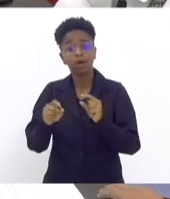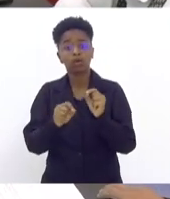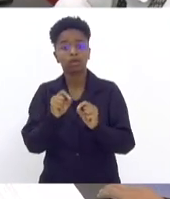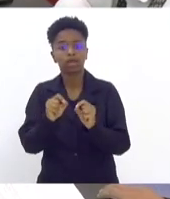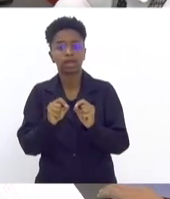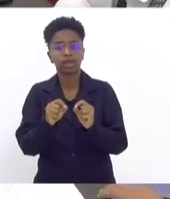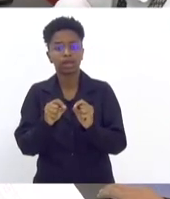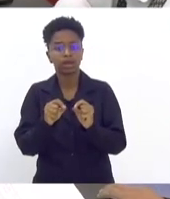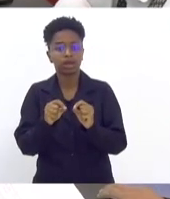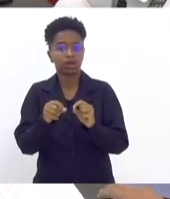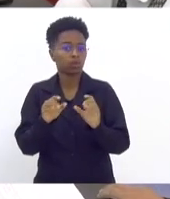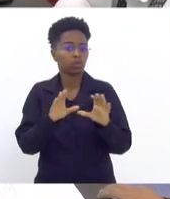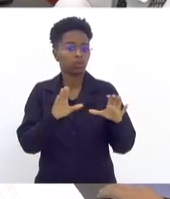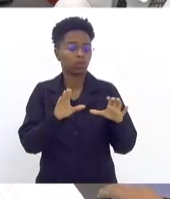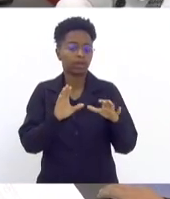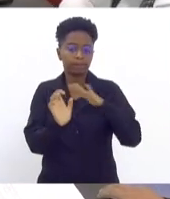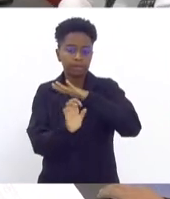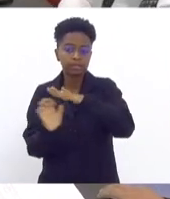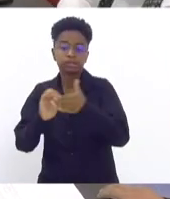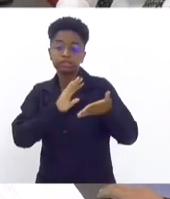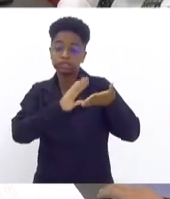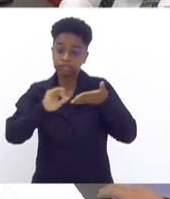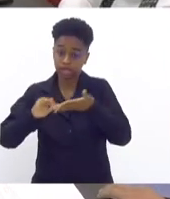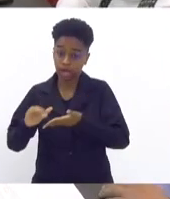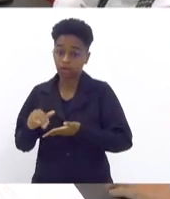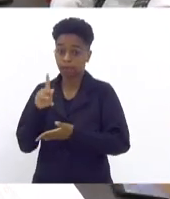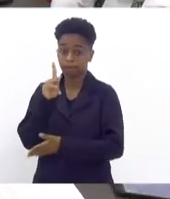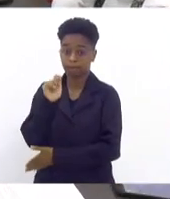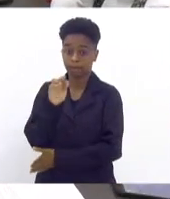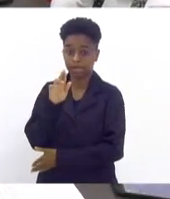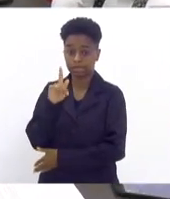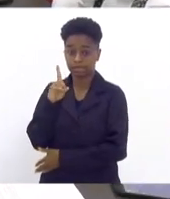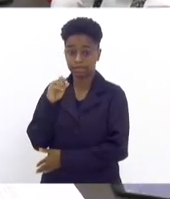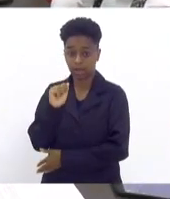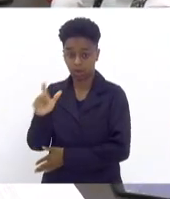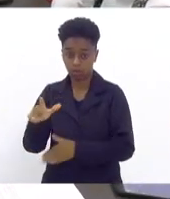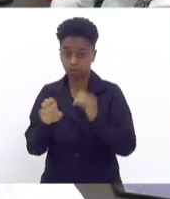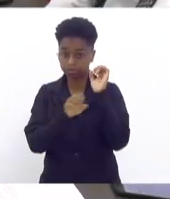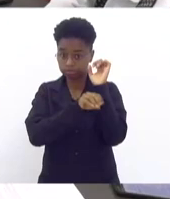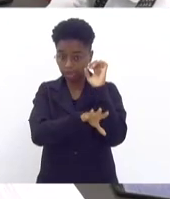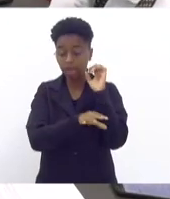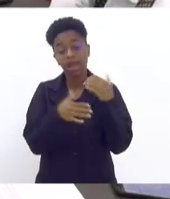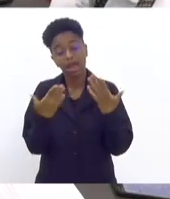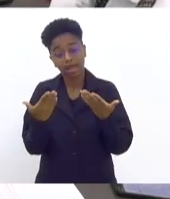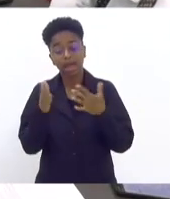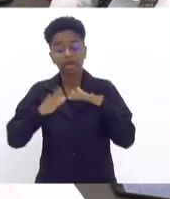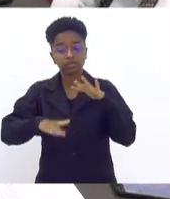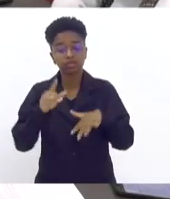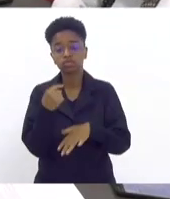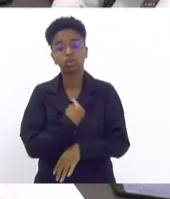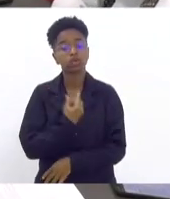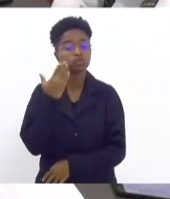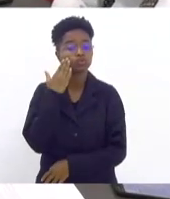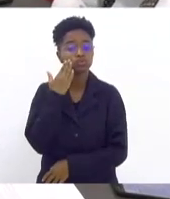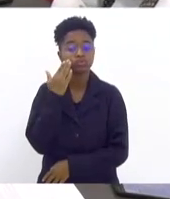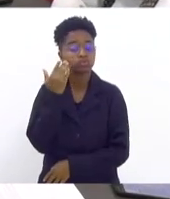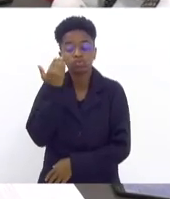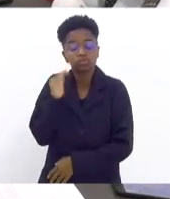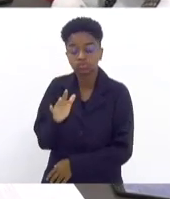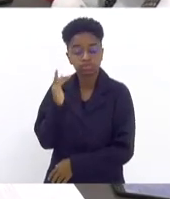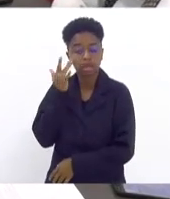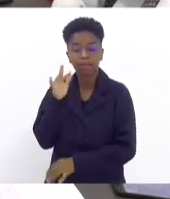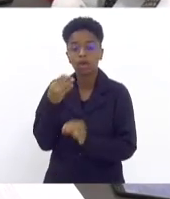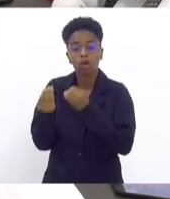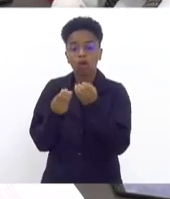os pardais das rodovias. Então, muitas das vezes, a gente não sabe a força que tem a aprovação de uma lei nossa pela